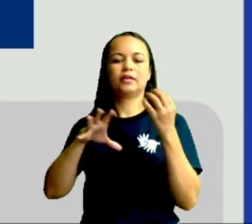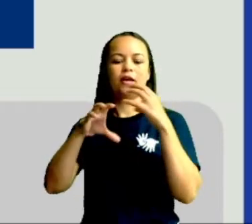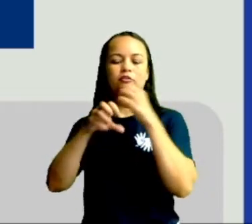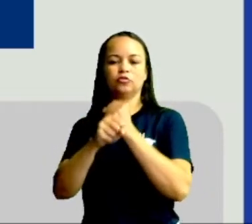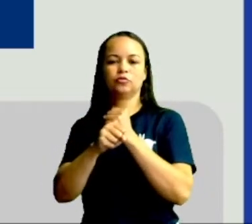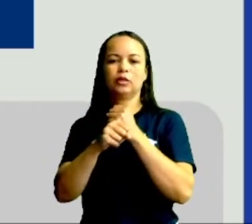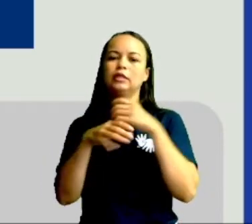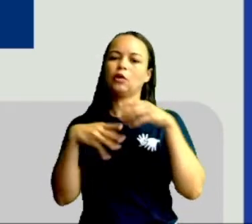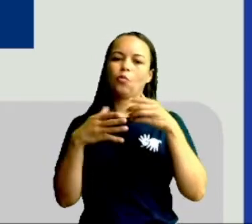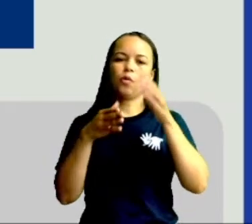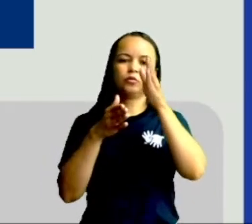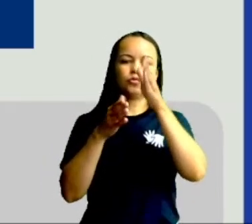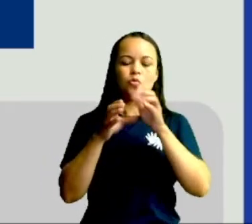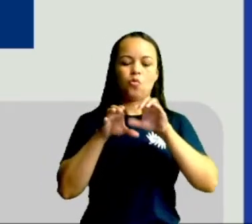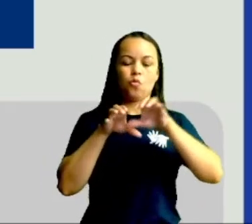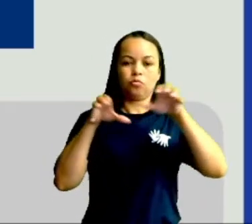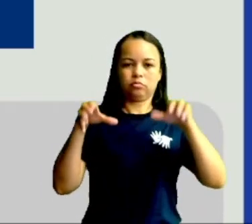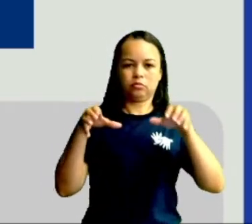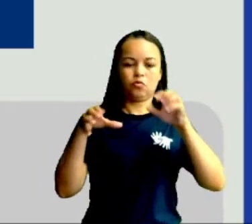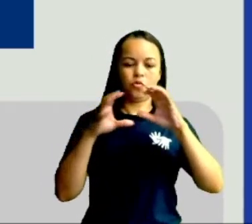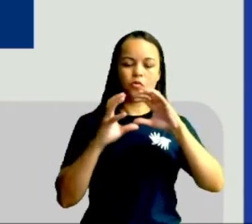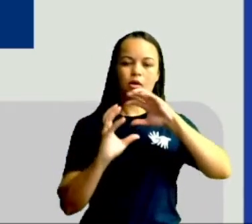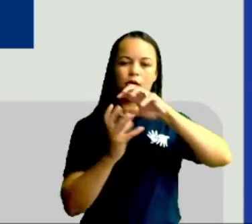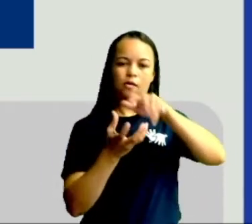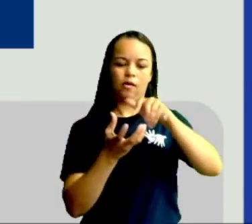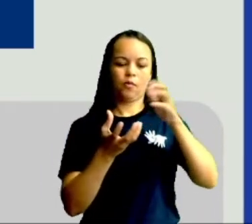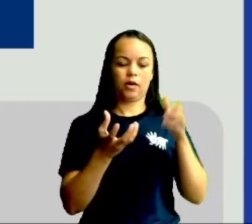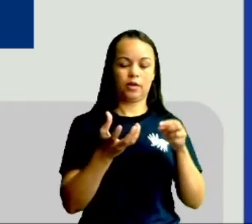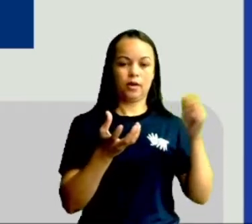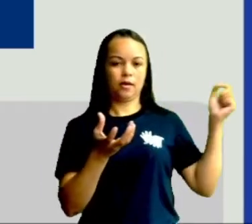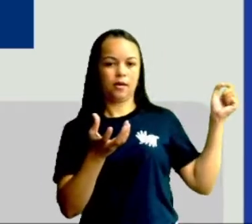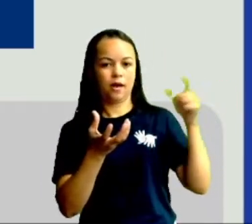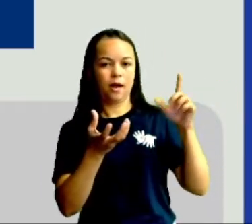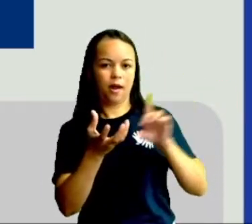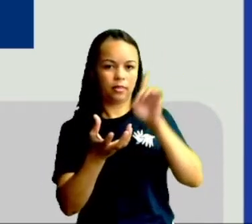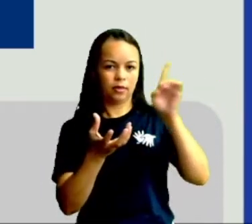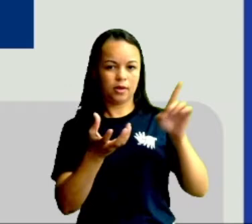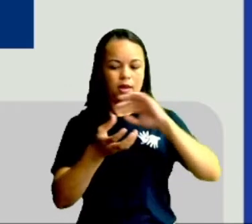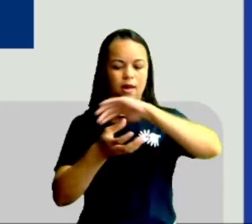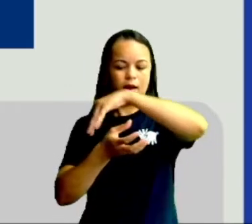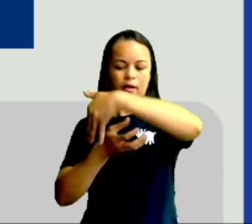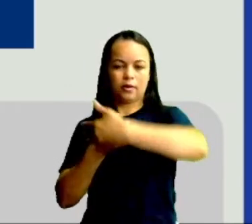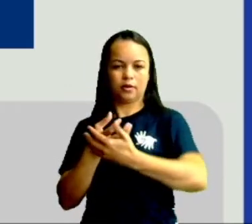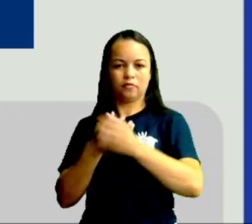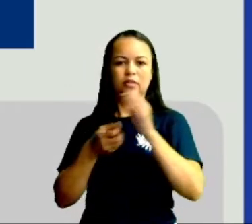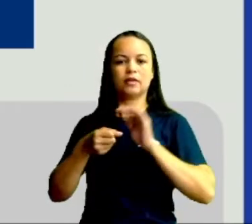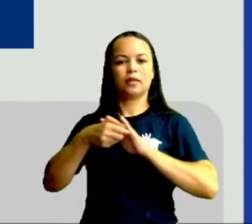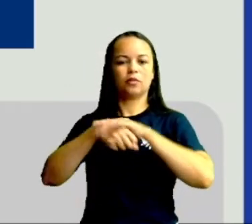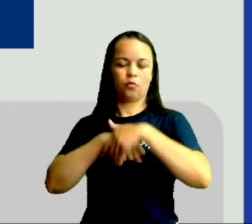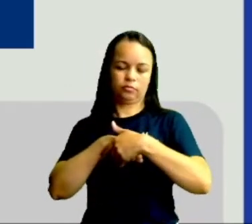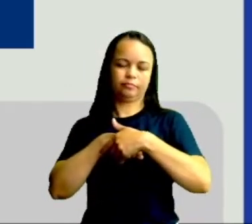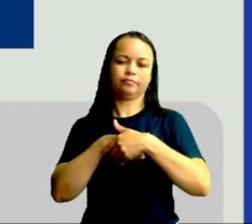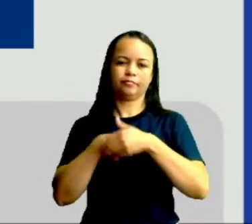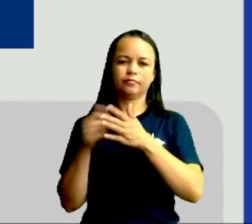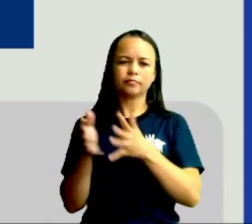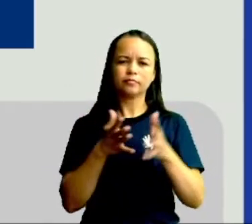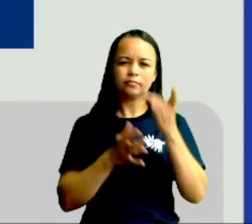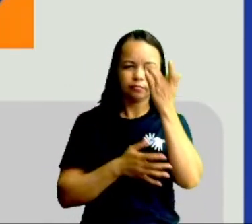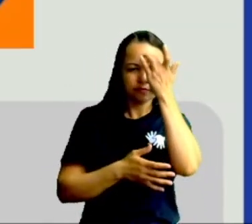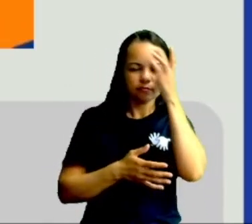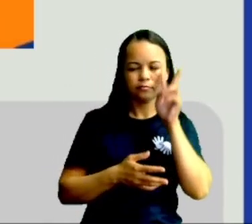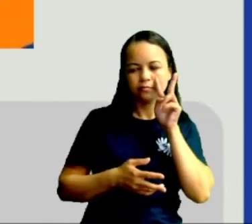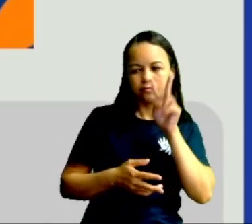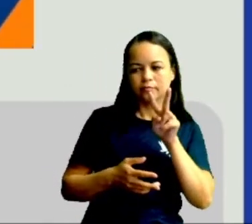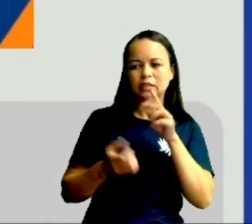é dia, no ponto oposto é noite. Fica mais fácil de ver, como se estivéssemos